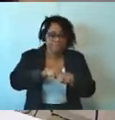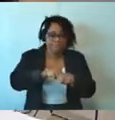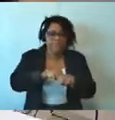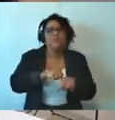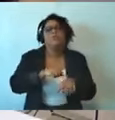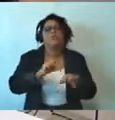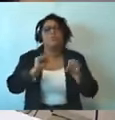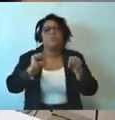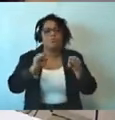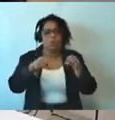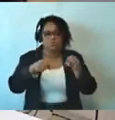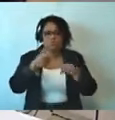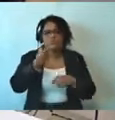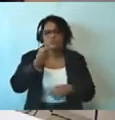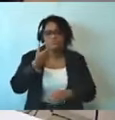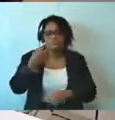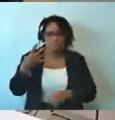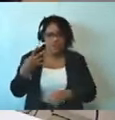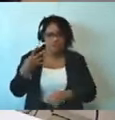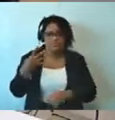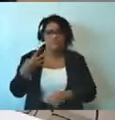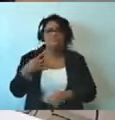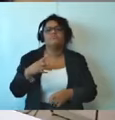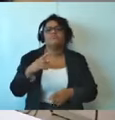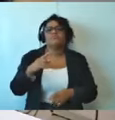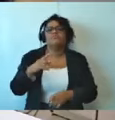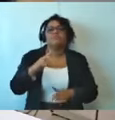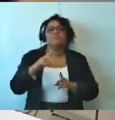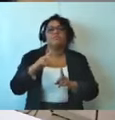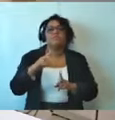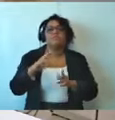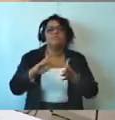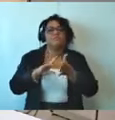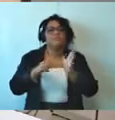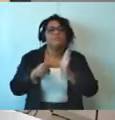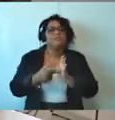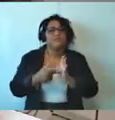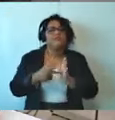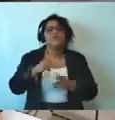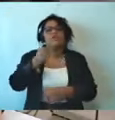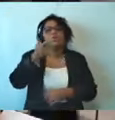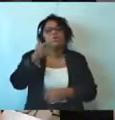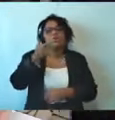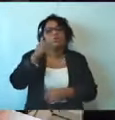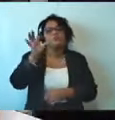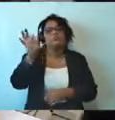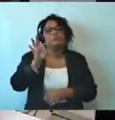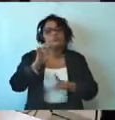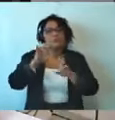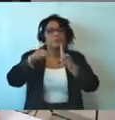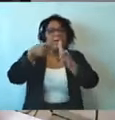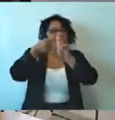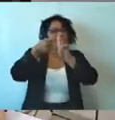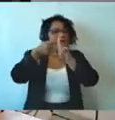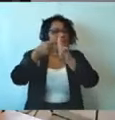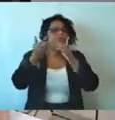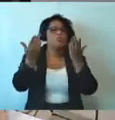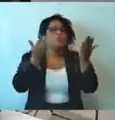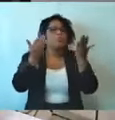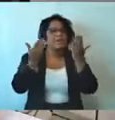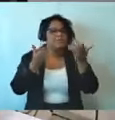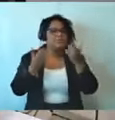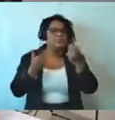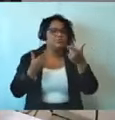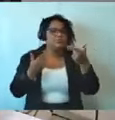2024, o que representa 12% a mais de 2023, né, então a gente vai entendendo que a população está crescendo,